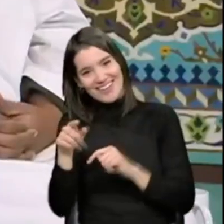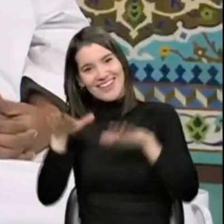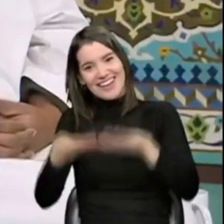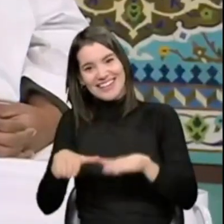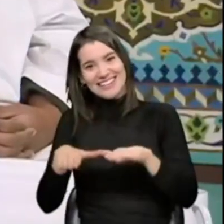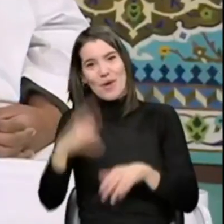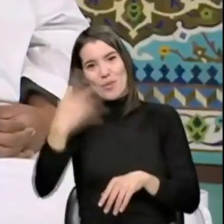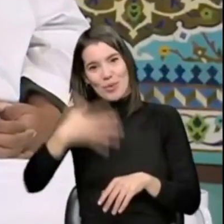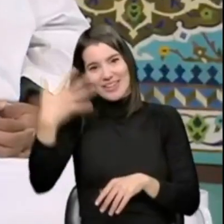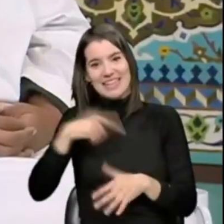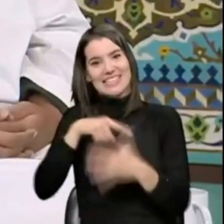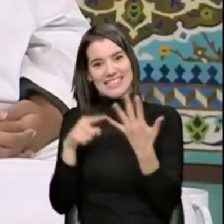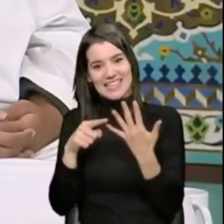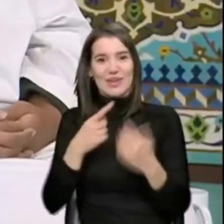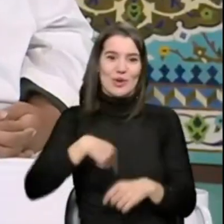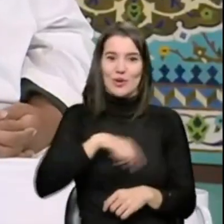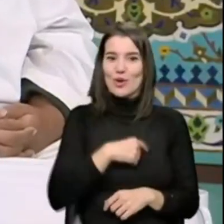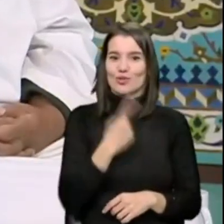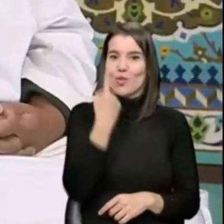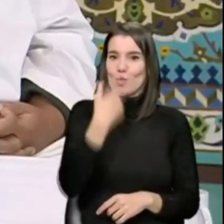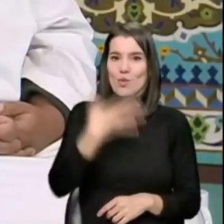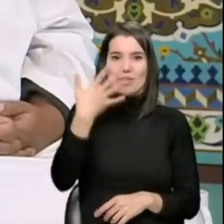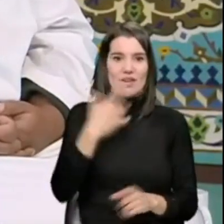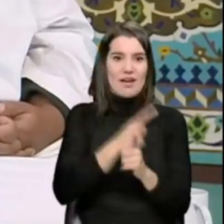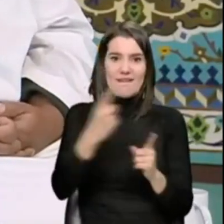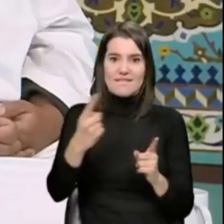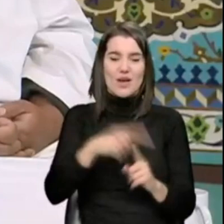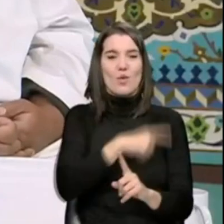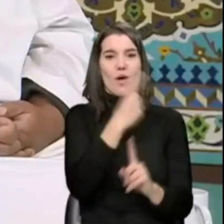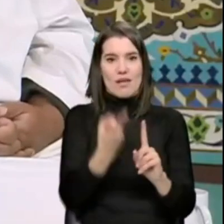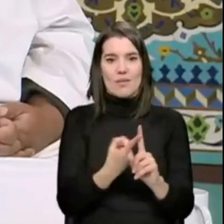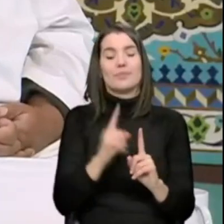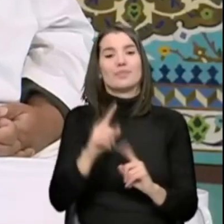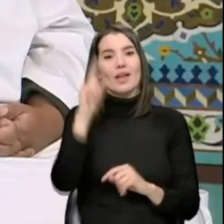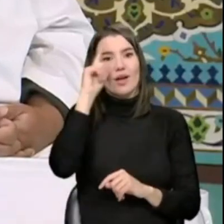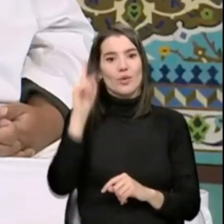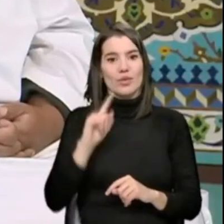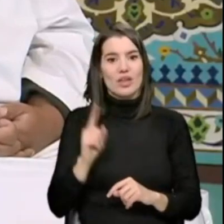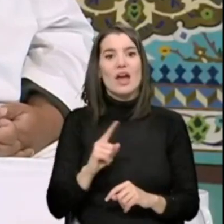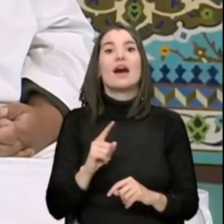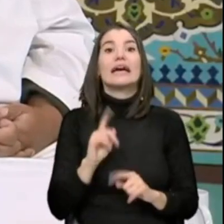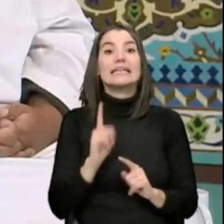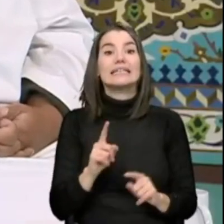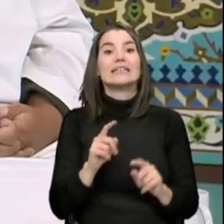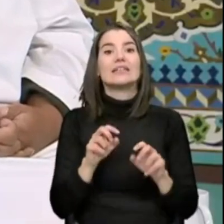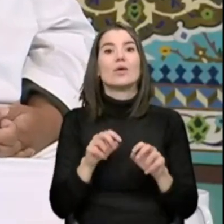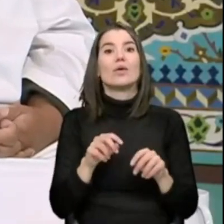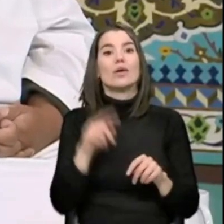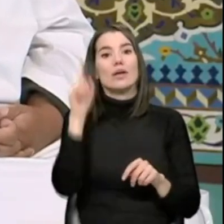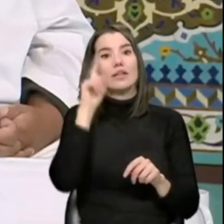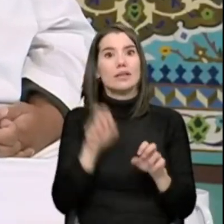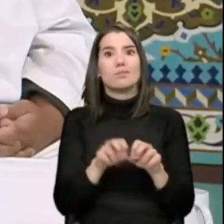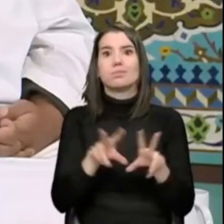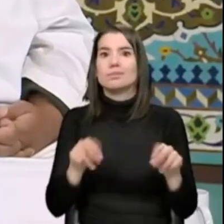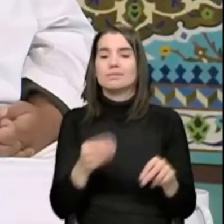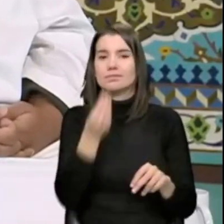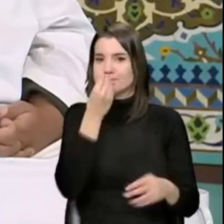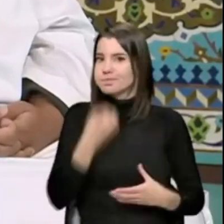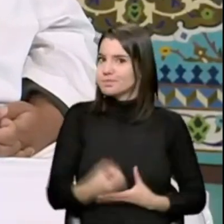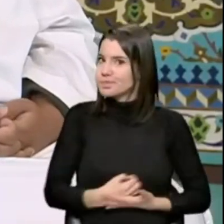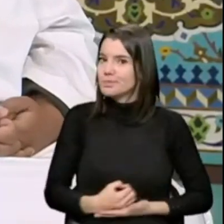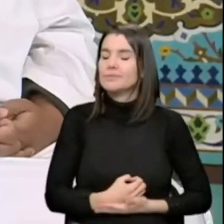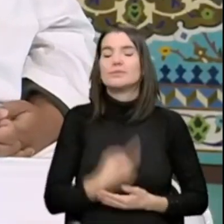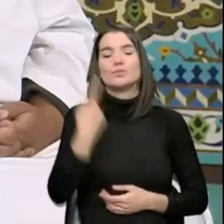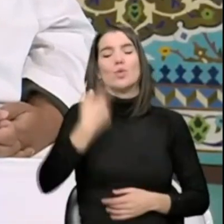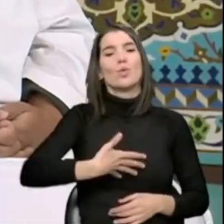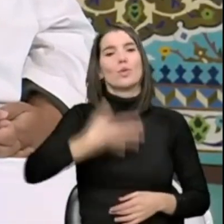diárias. Nós só temos um dia do ano, que é no dia de Yom Kippur, o dia da expiação, o dia do grande jejum, em que nesse